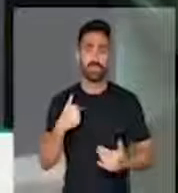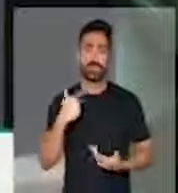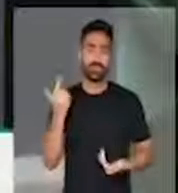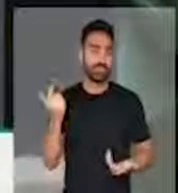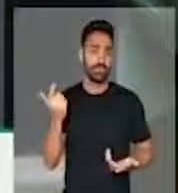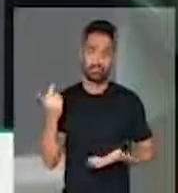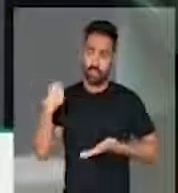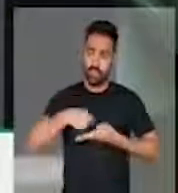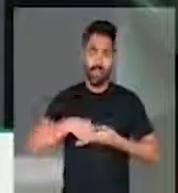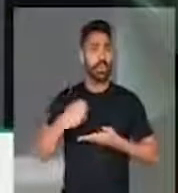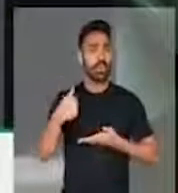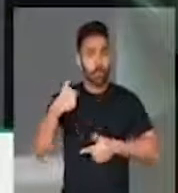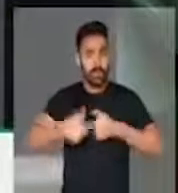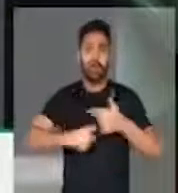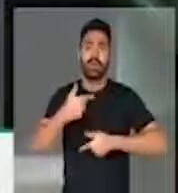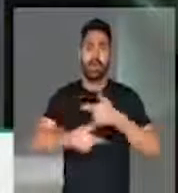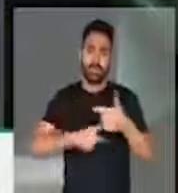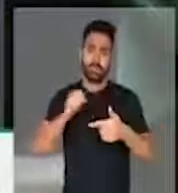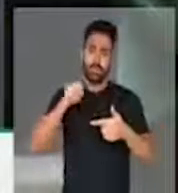pago para fazer.